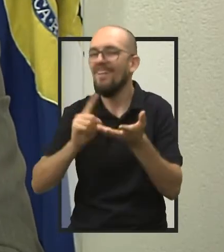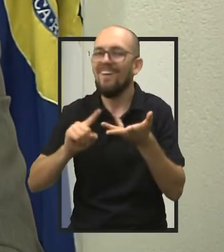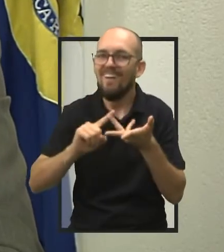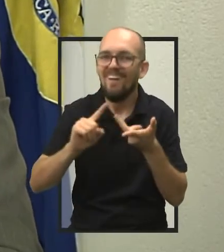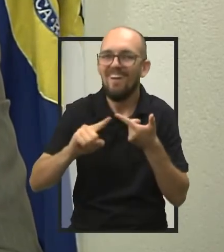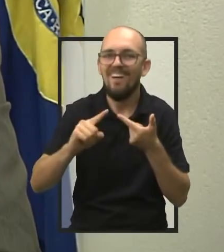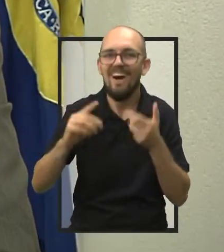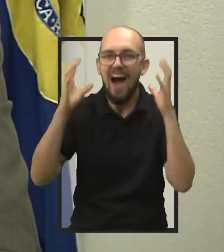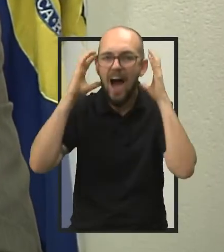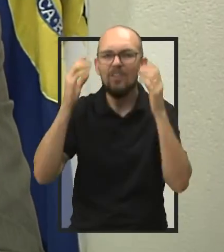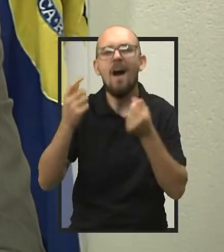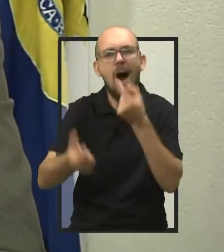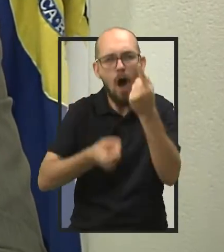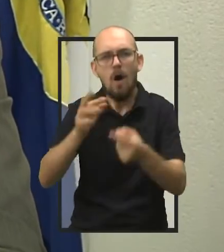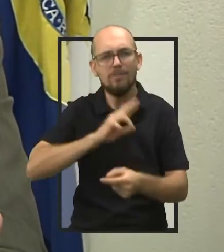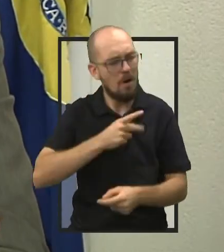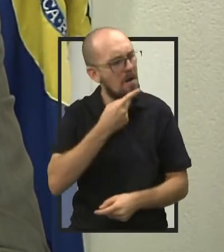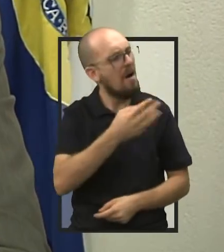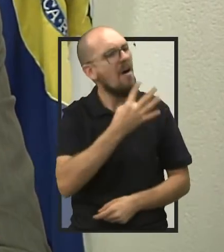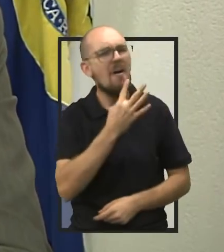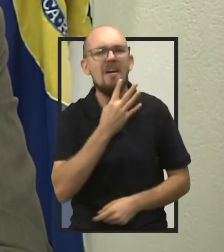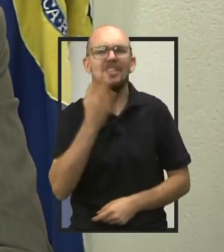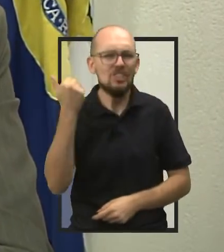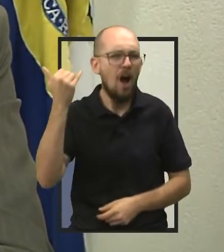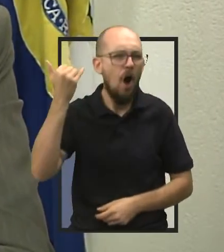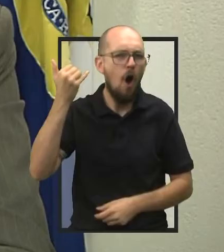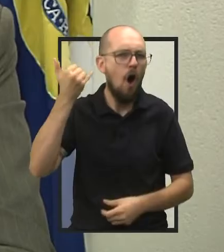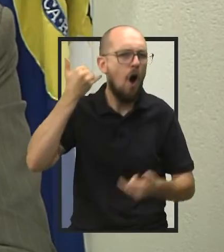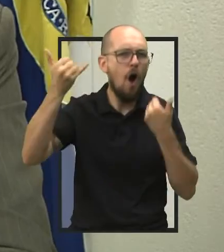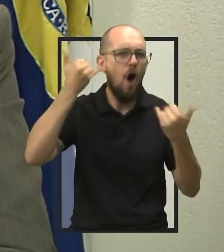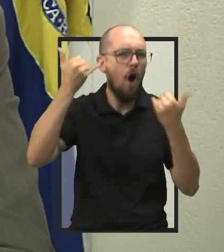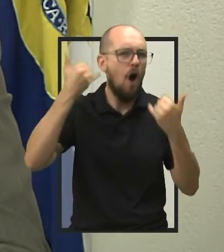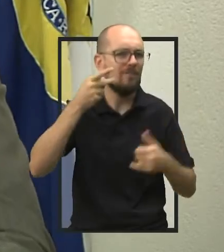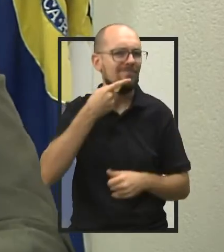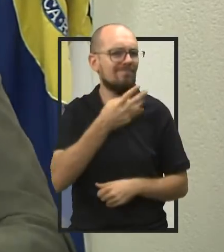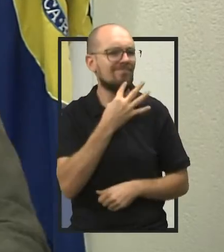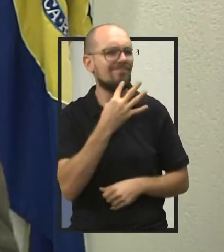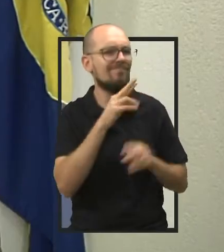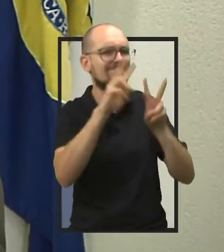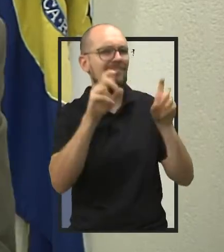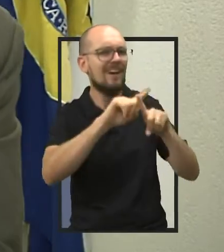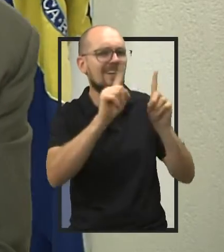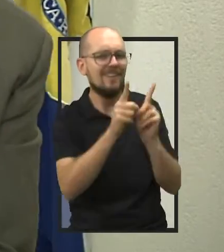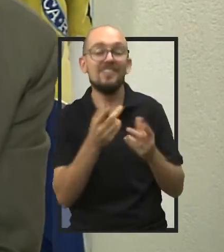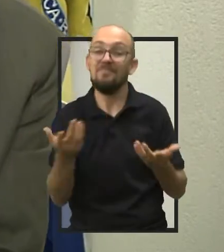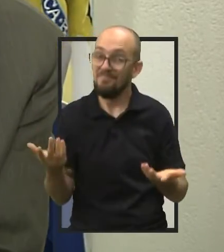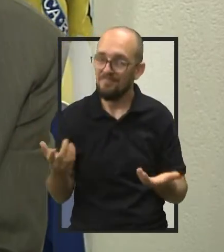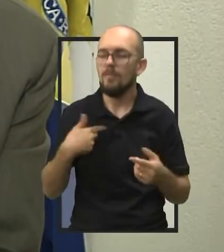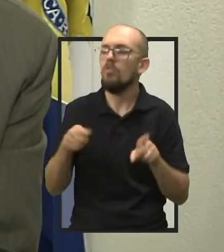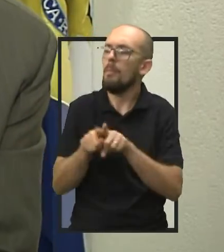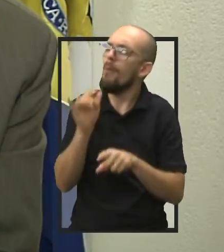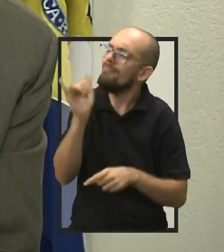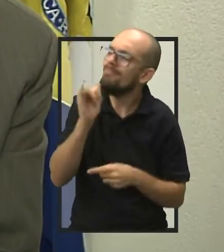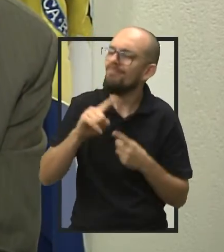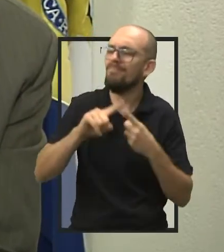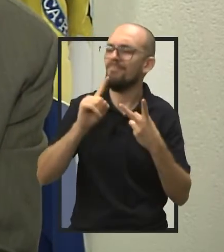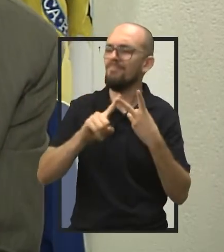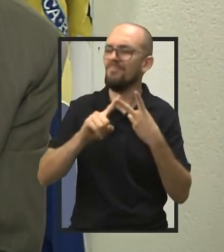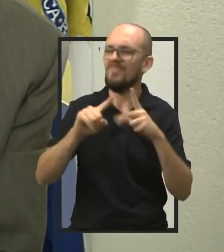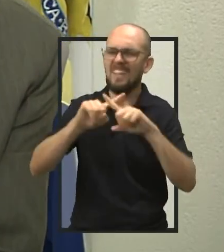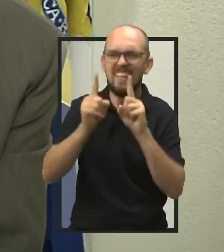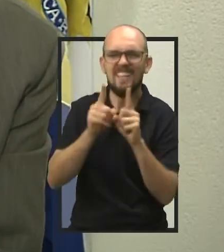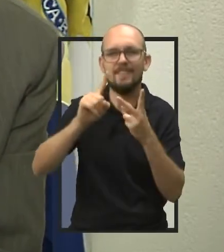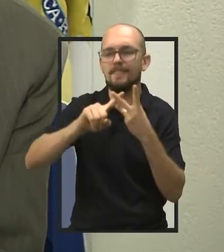dentro pessoas, eu ouvi falar do 15 e tudo. Falei do calçado feminino de nossa cidade, sabe, das empresas de